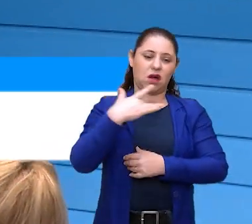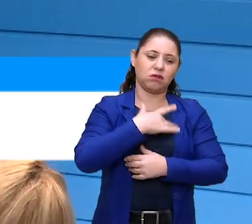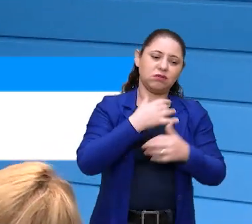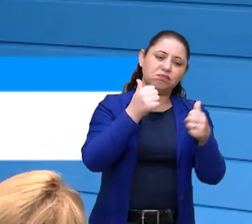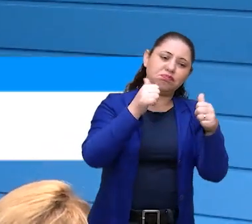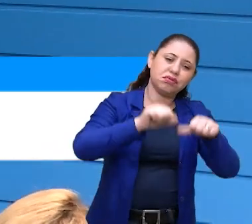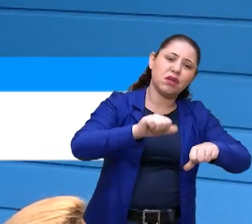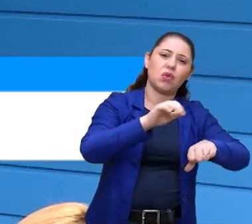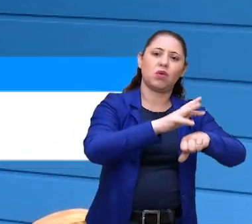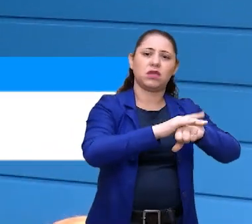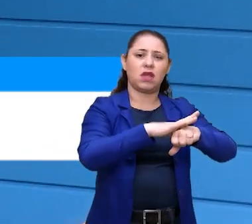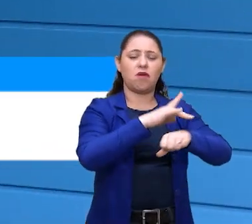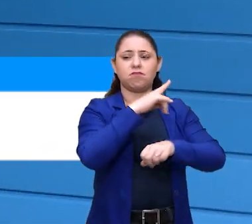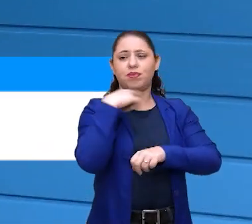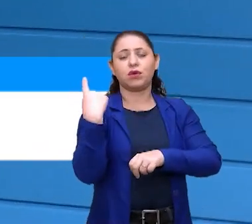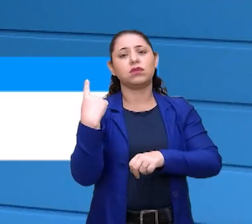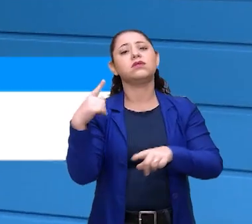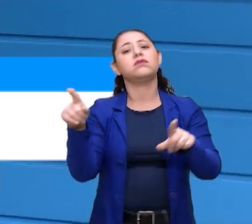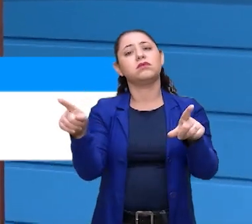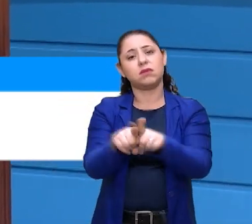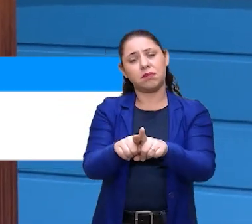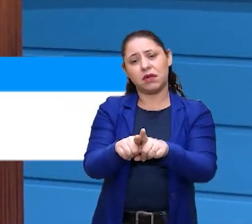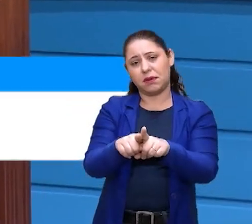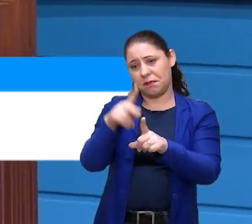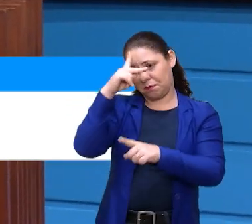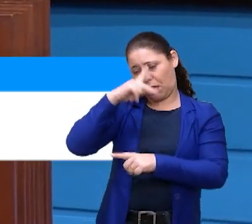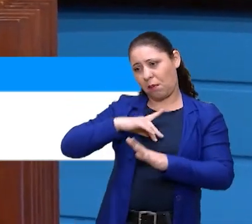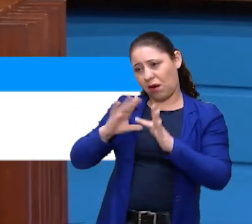própria saúde, pagaram com sua própria vida,